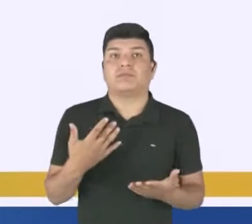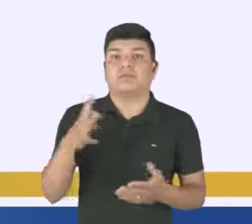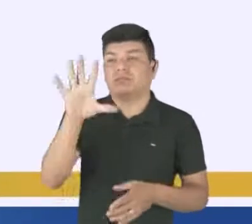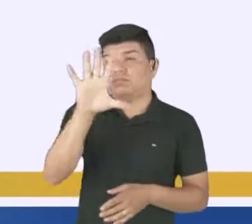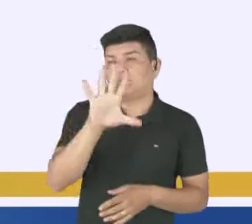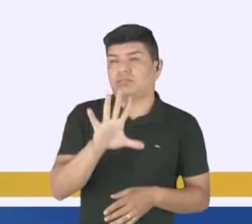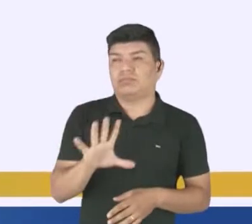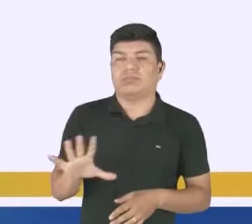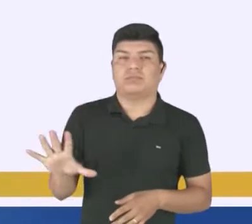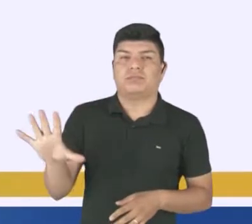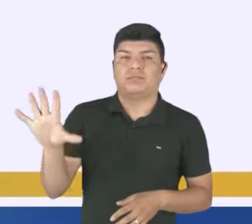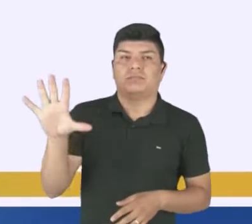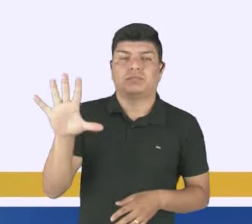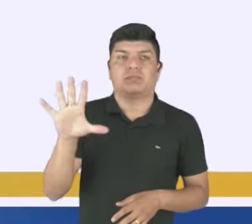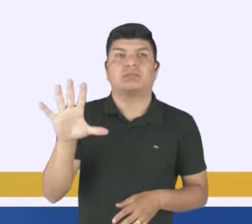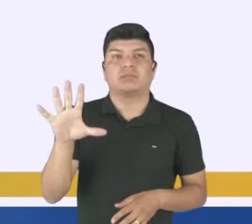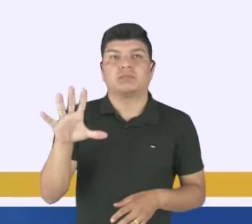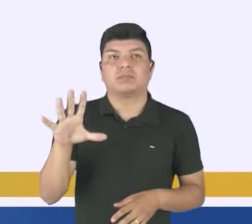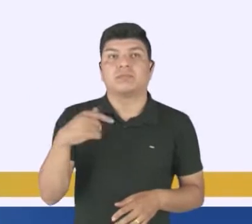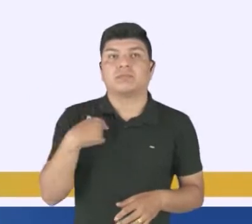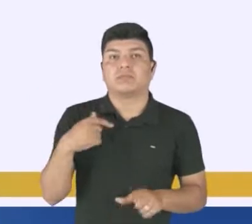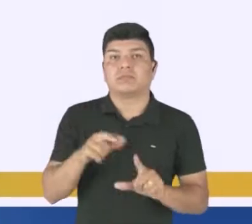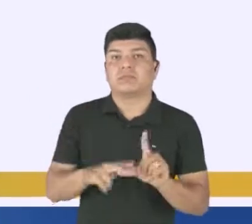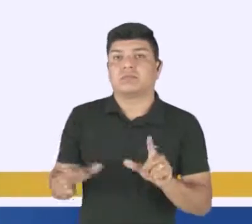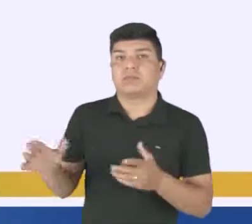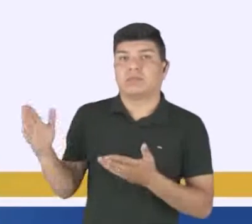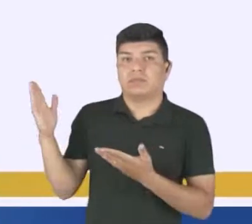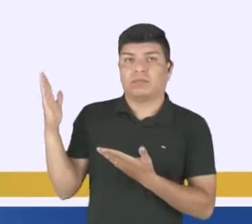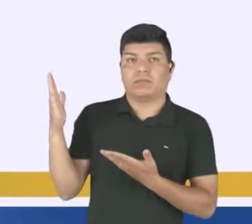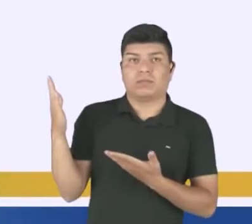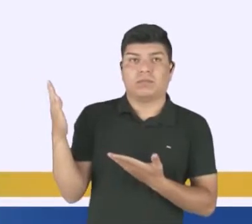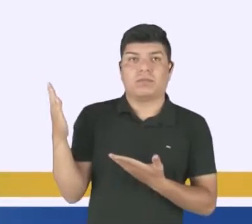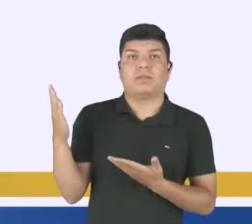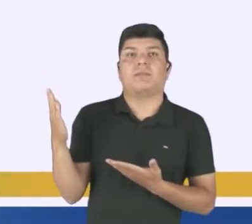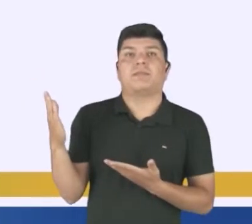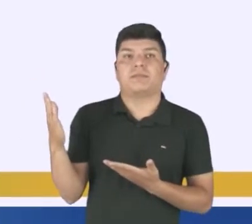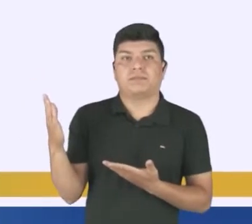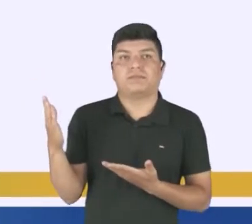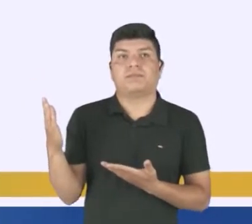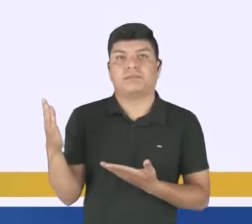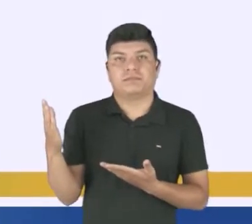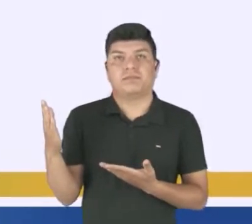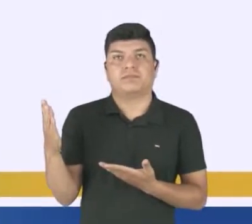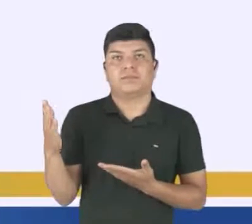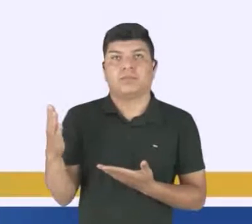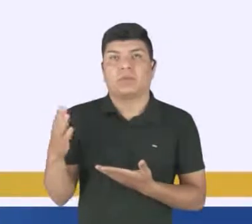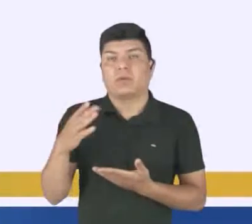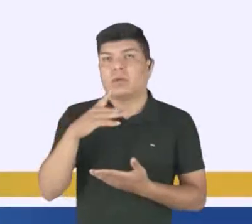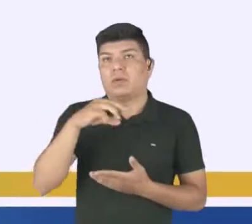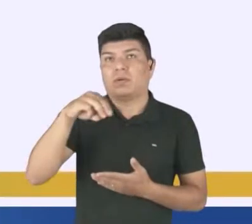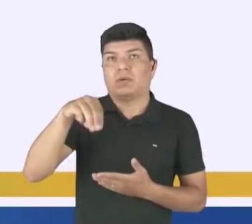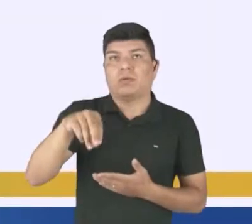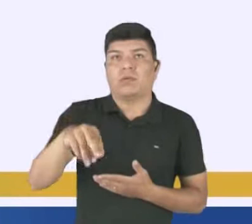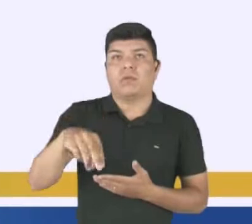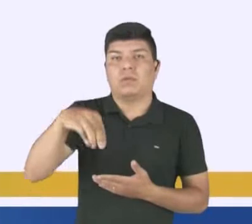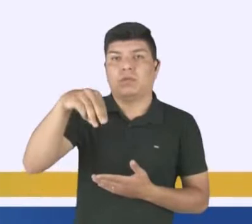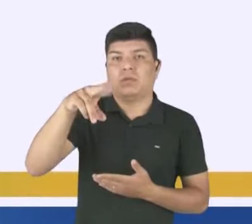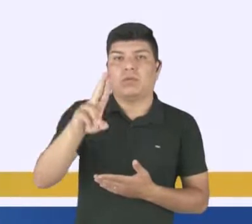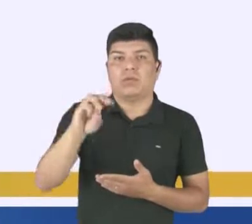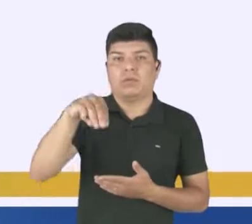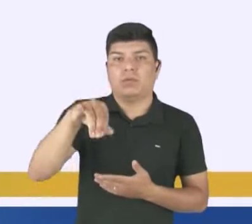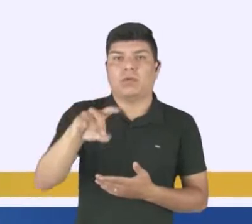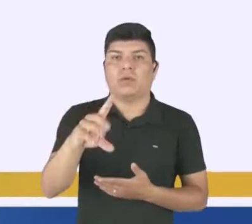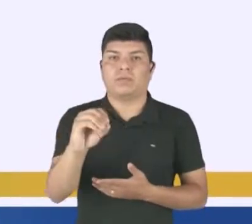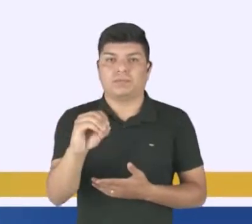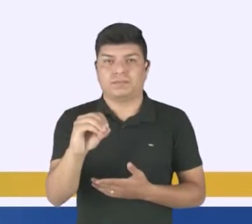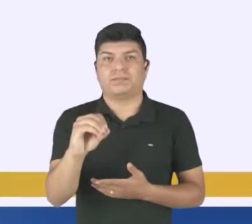clima nessa divisão? Veja na legenda lá embaixo. Então é um tipo de clima temperado úmido, esse rosa mais escuro,